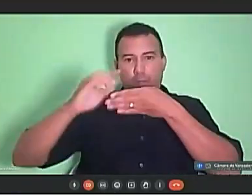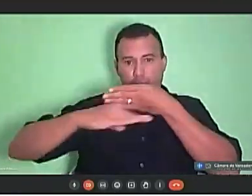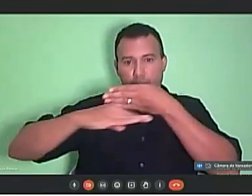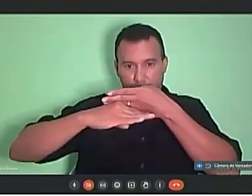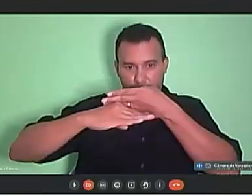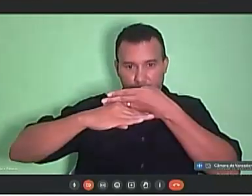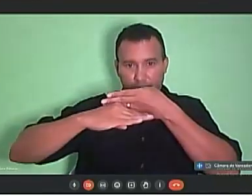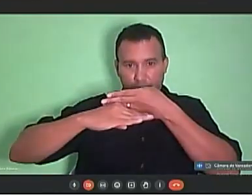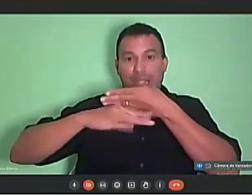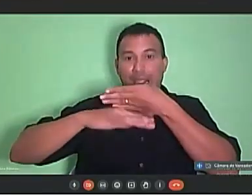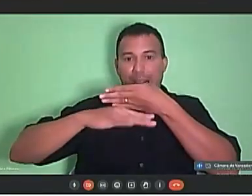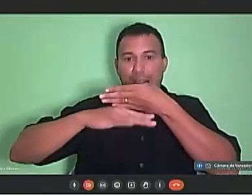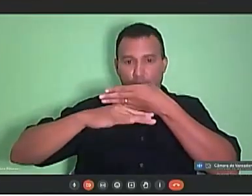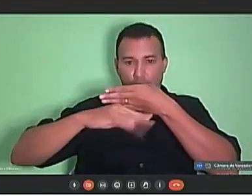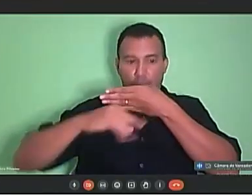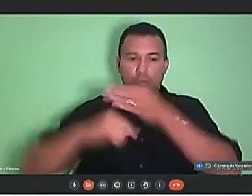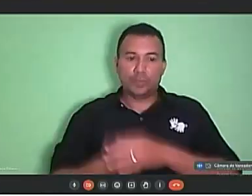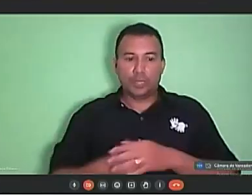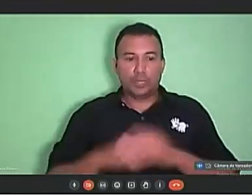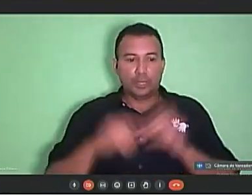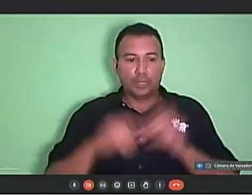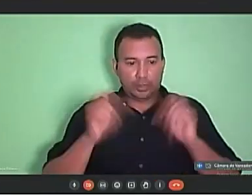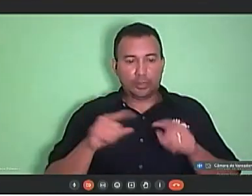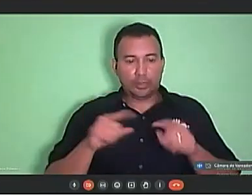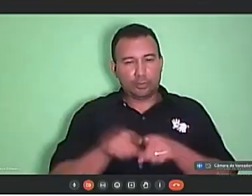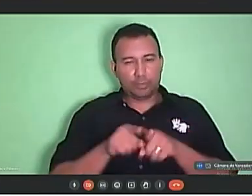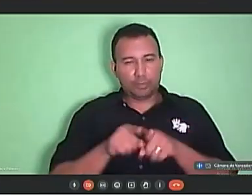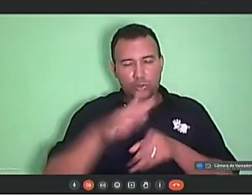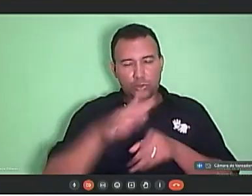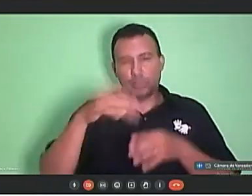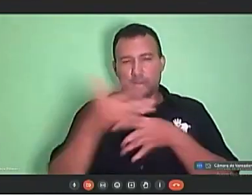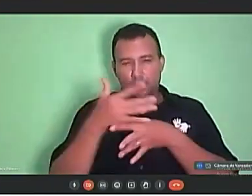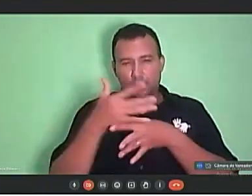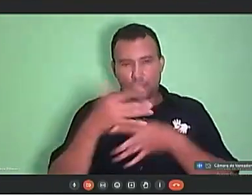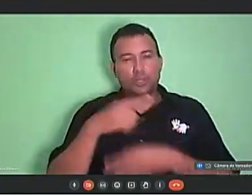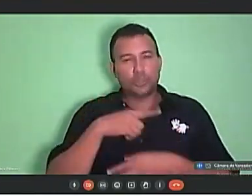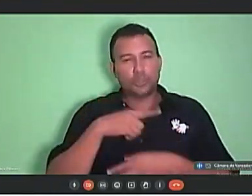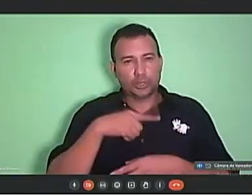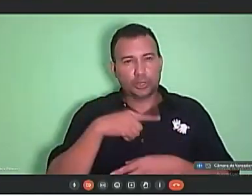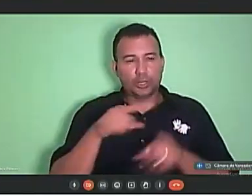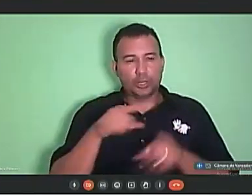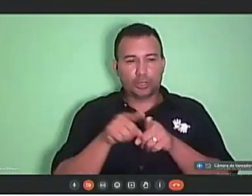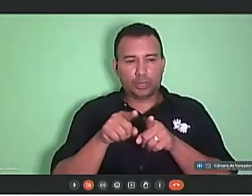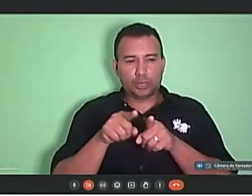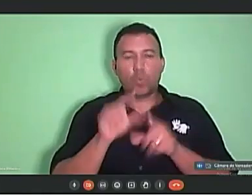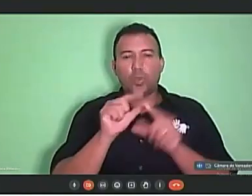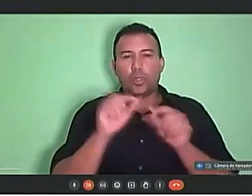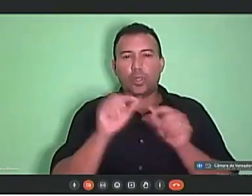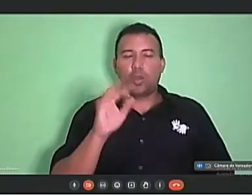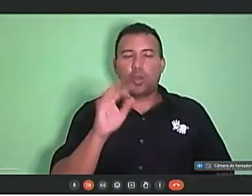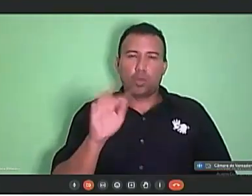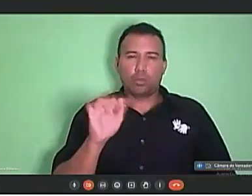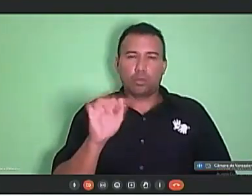dique dessa proporção aqui nas cidades, ele teria mais ou menos a cota 12 metros, 13 metros na